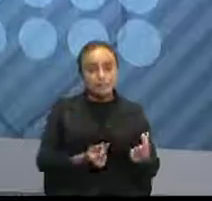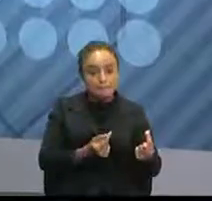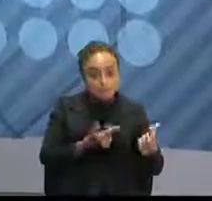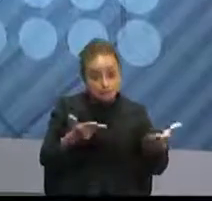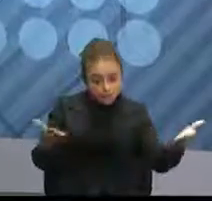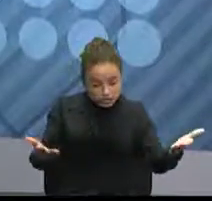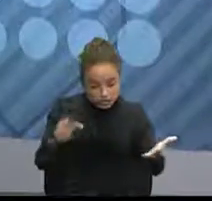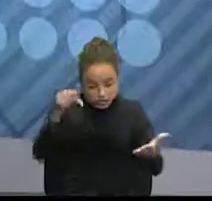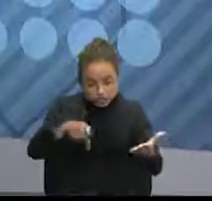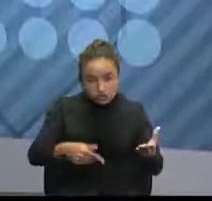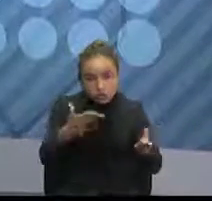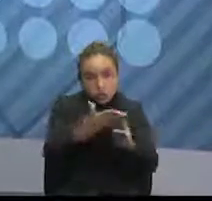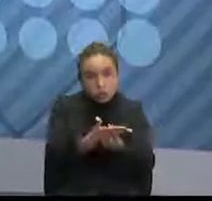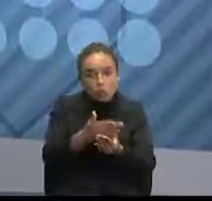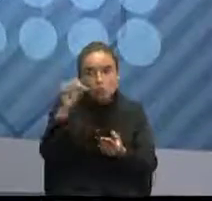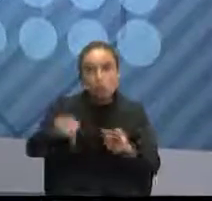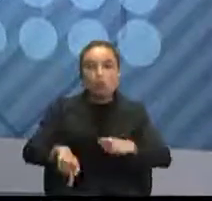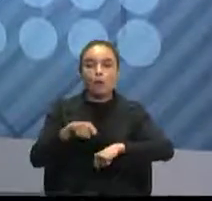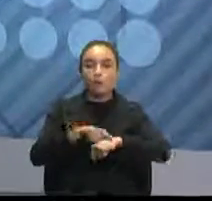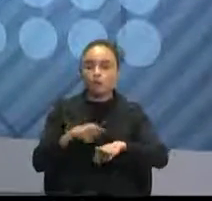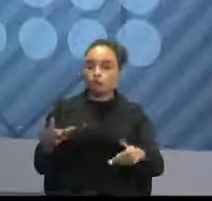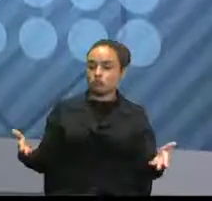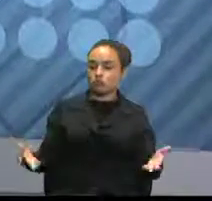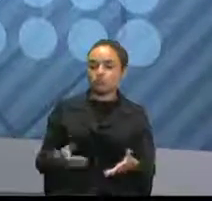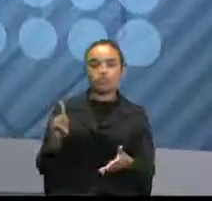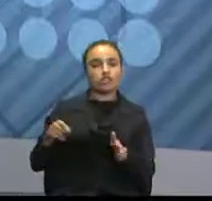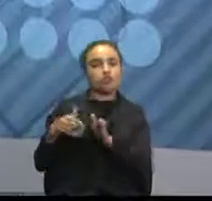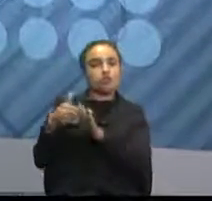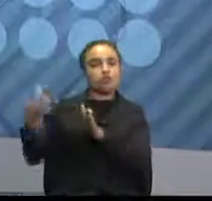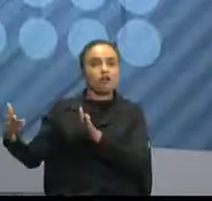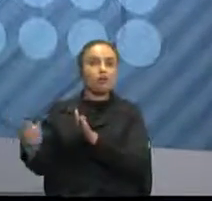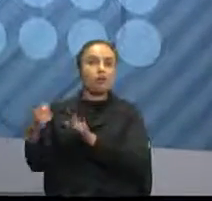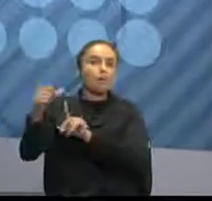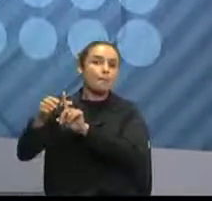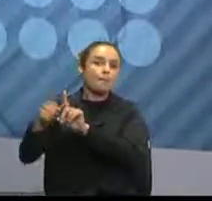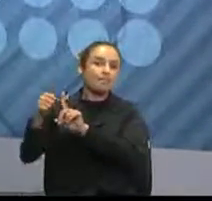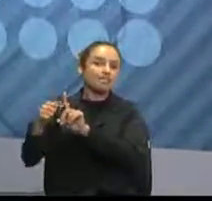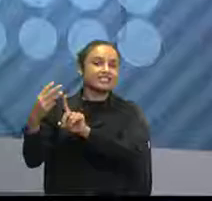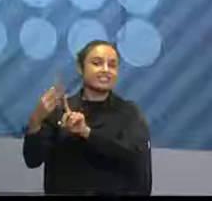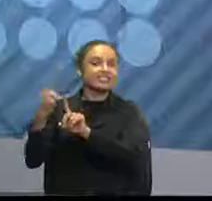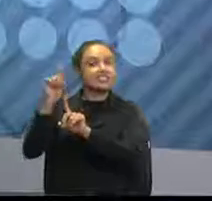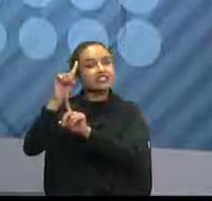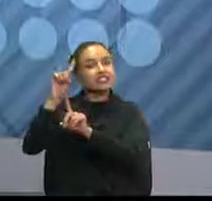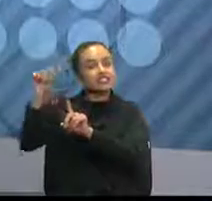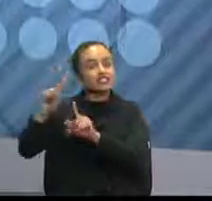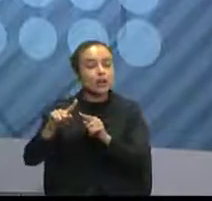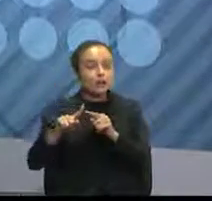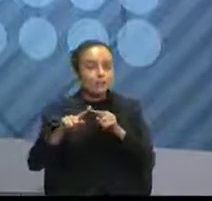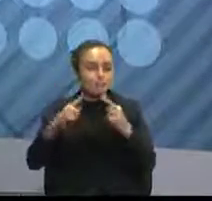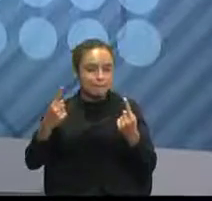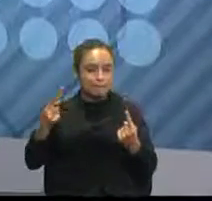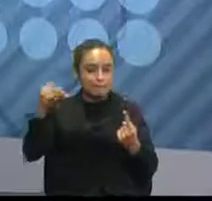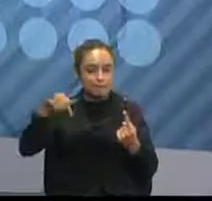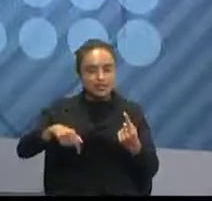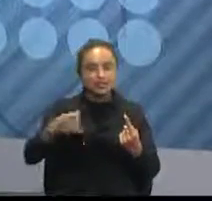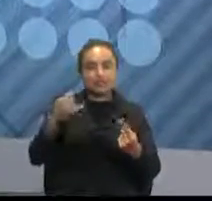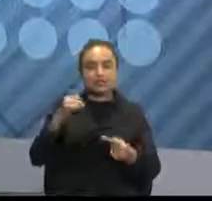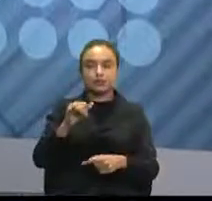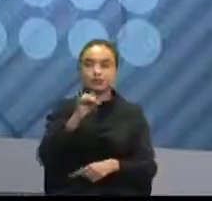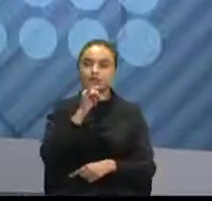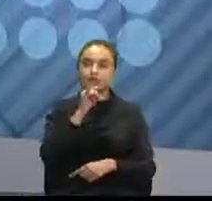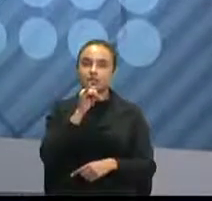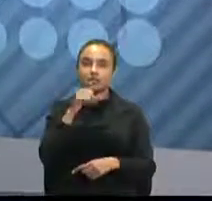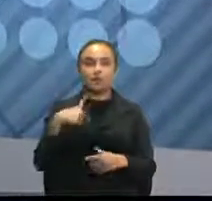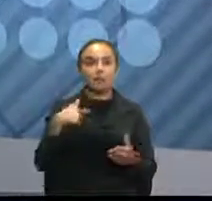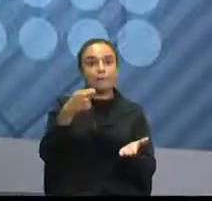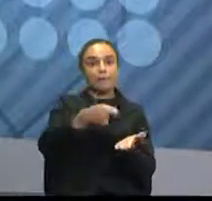preço fixado o preço de hoje na empresa que há 30 dias agora se daqui a 30 dias eu vou é efetuar o pagamento